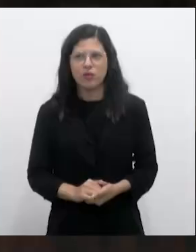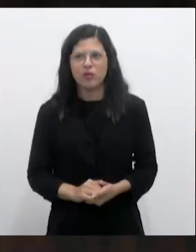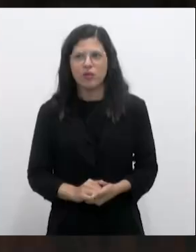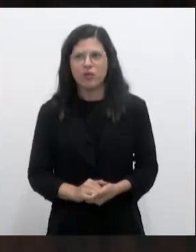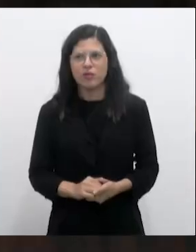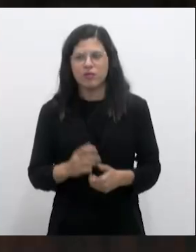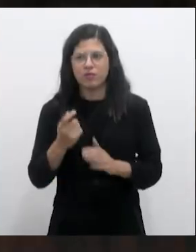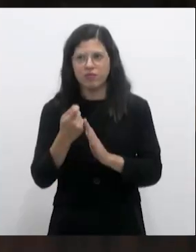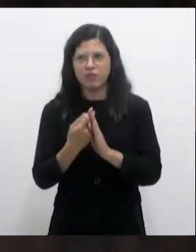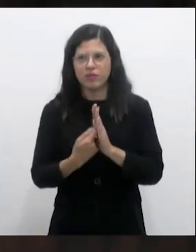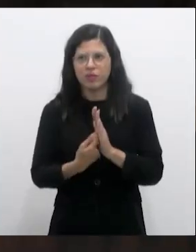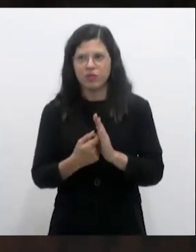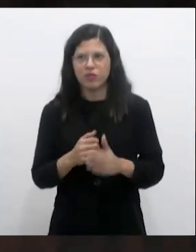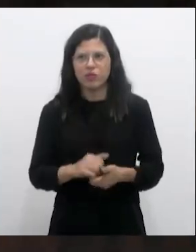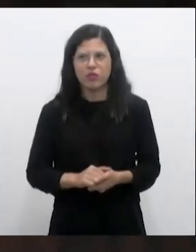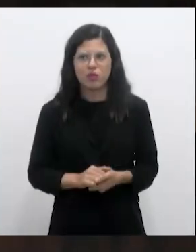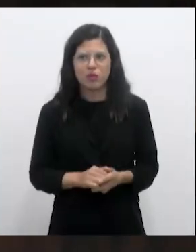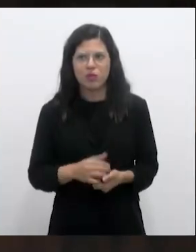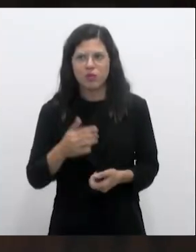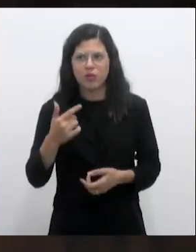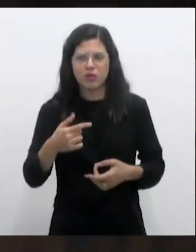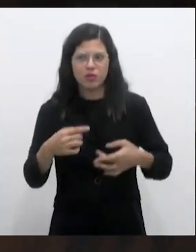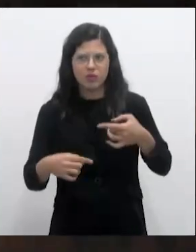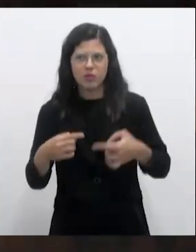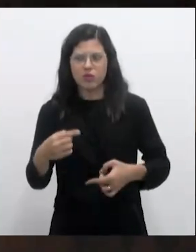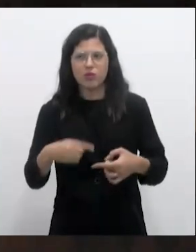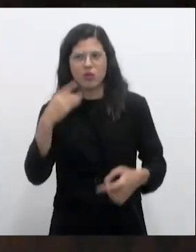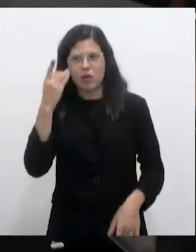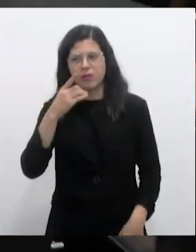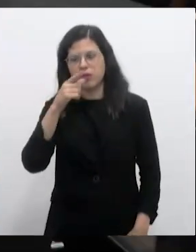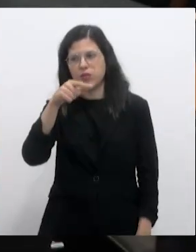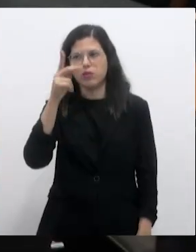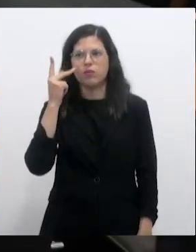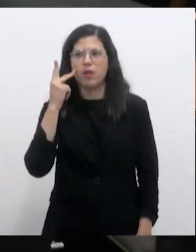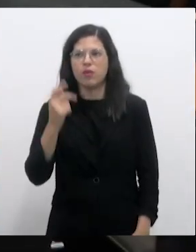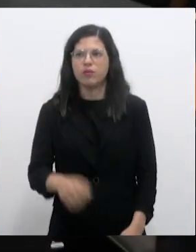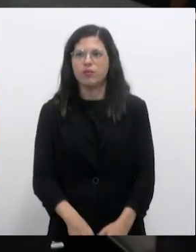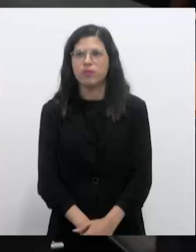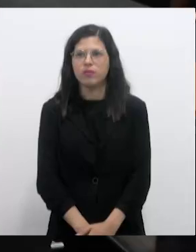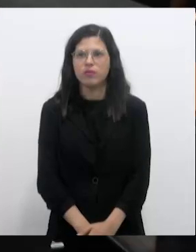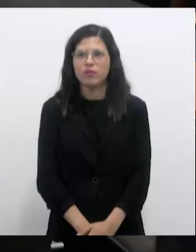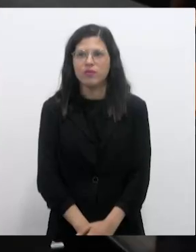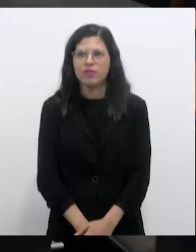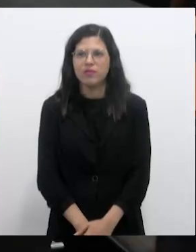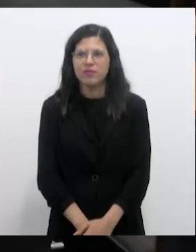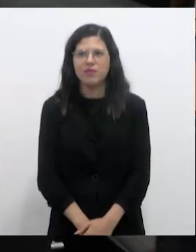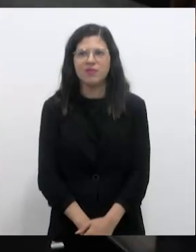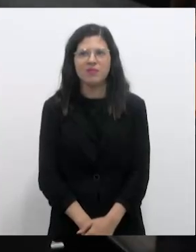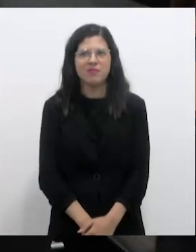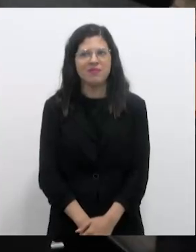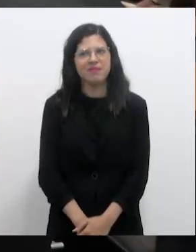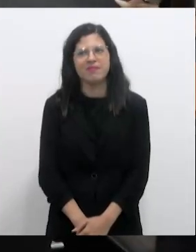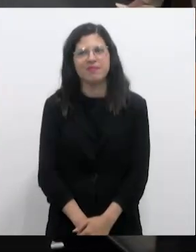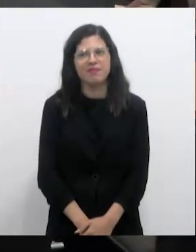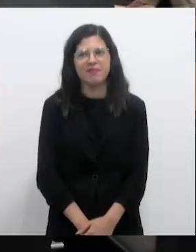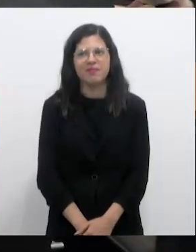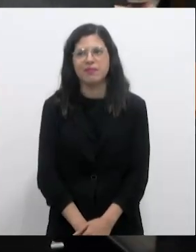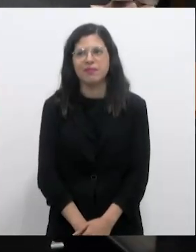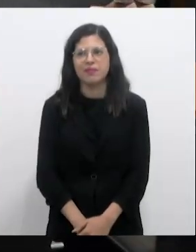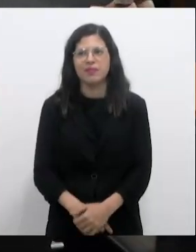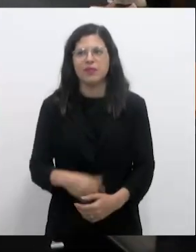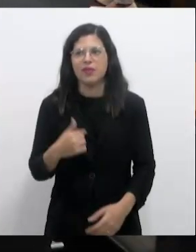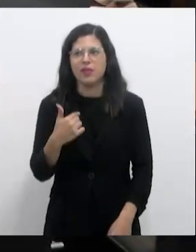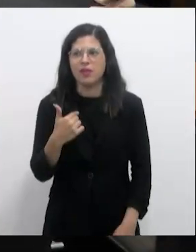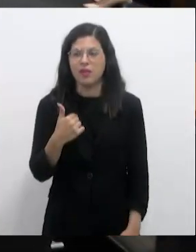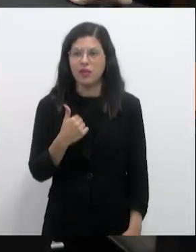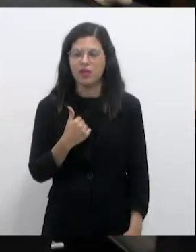a redação do versículo. A segunda discussão. Deputado Luiz Paulo. Senhor presidente, eu